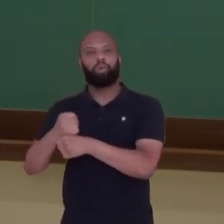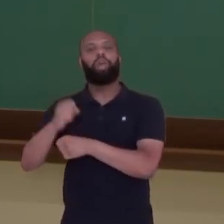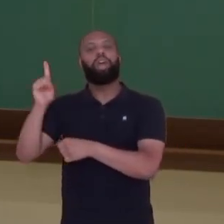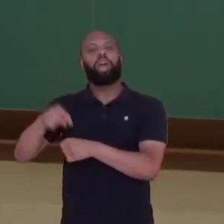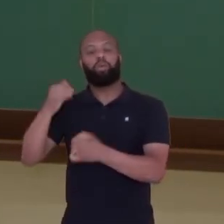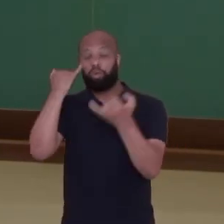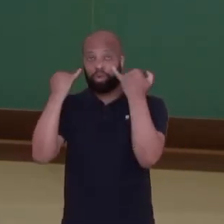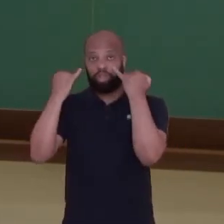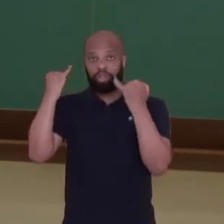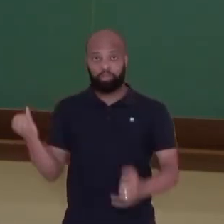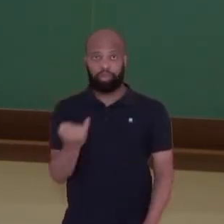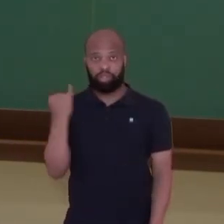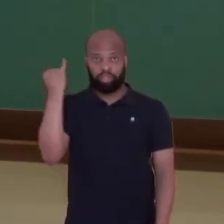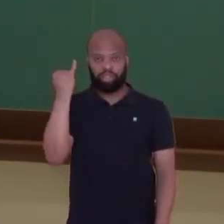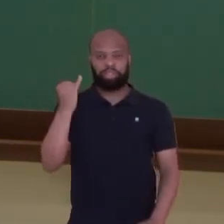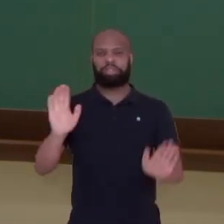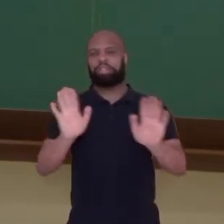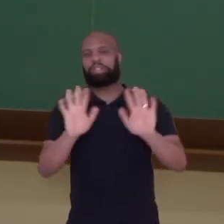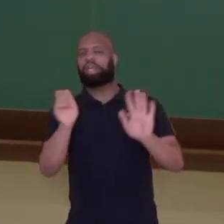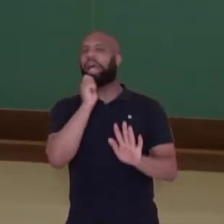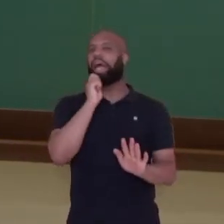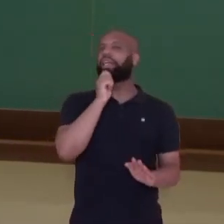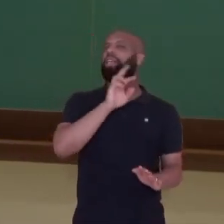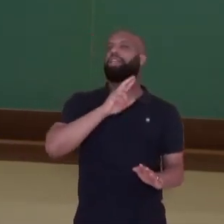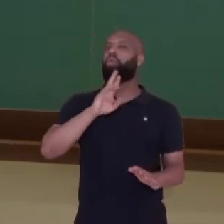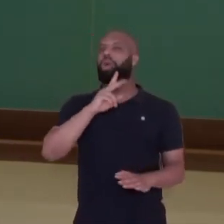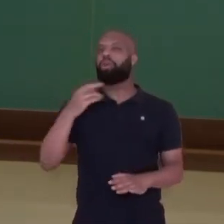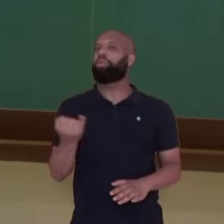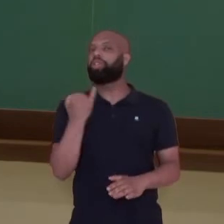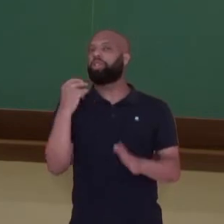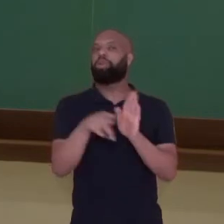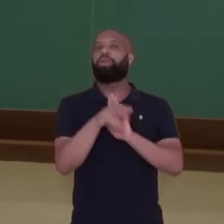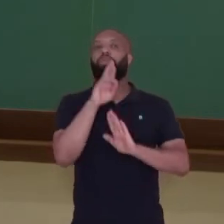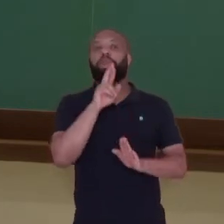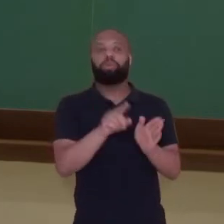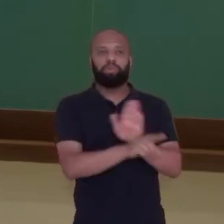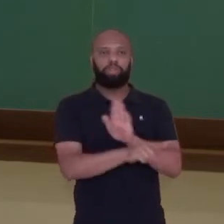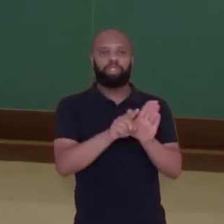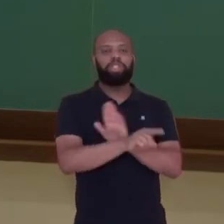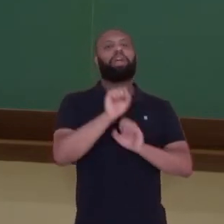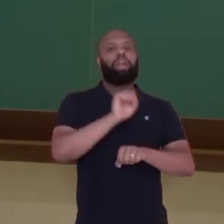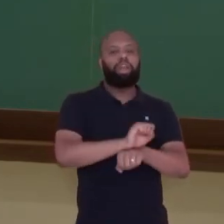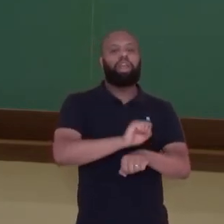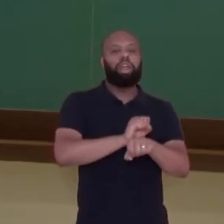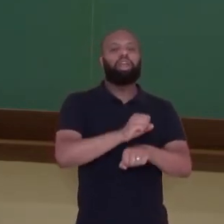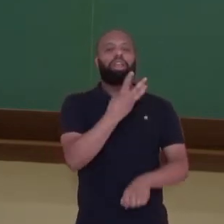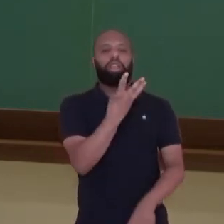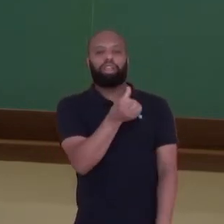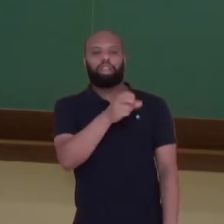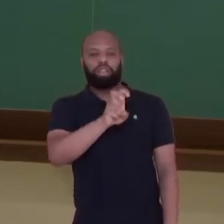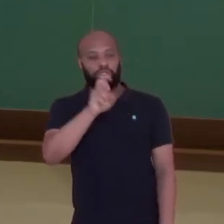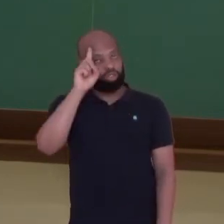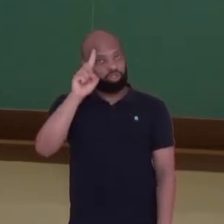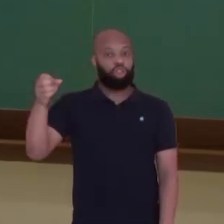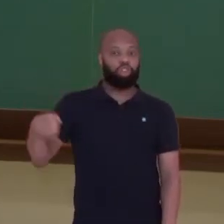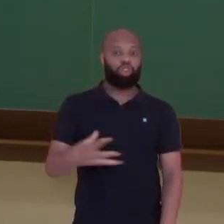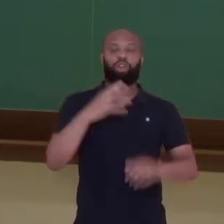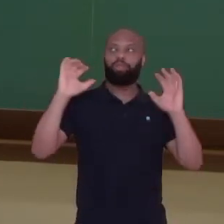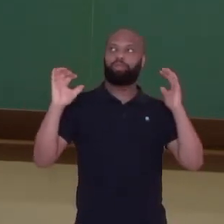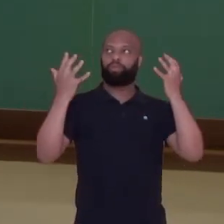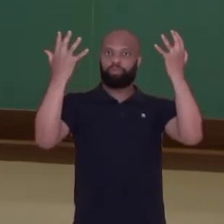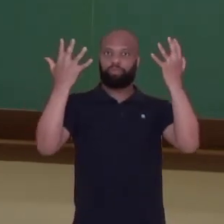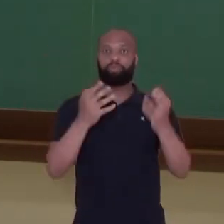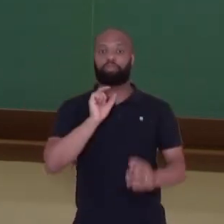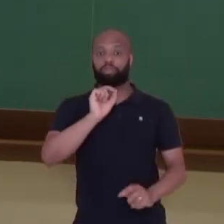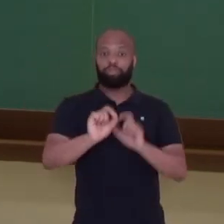importante, mas não ajudou muito para responder o exercício. Esperamos 365 dias para uma nova comemoração. E isso